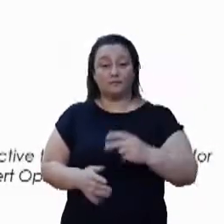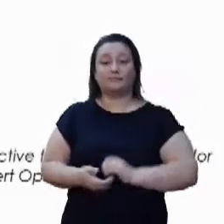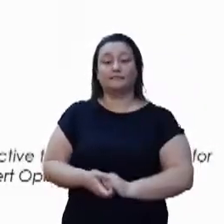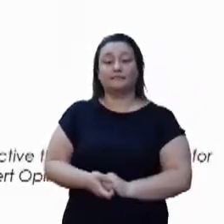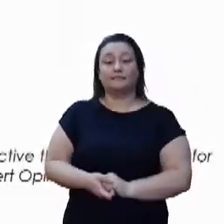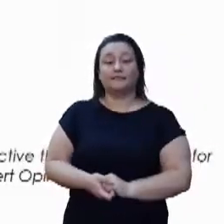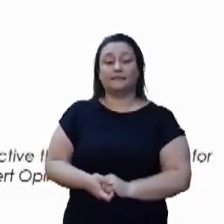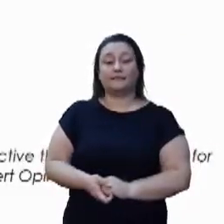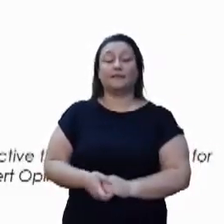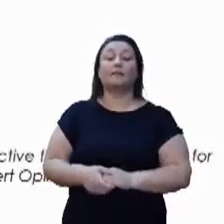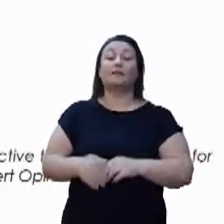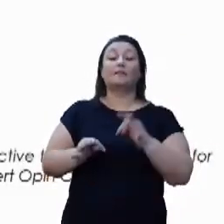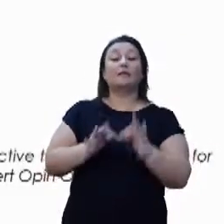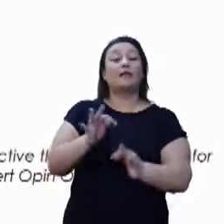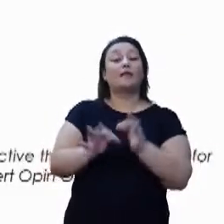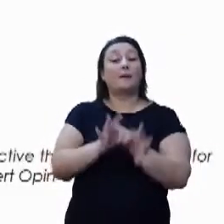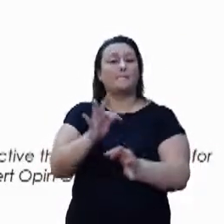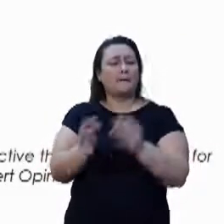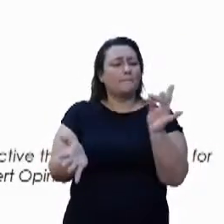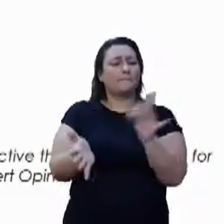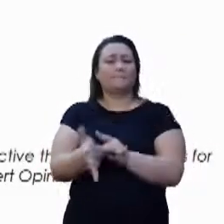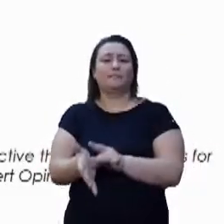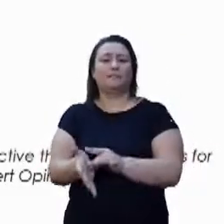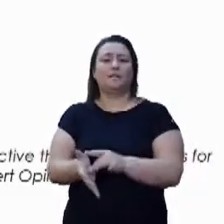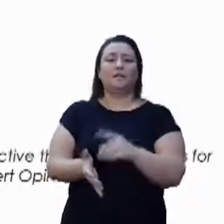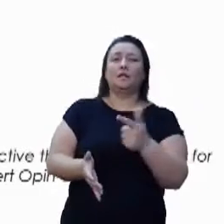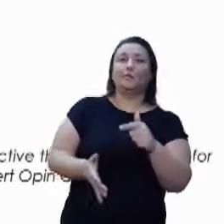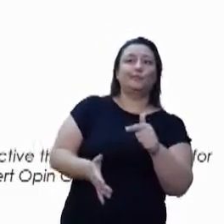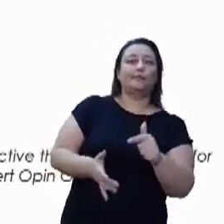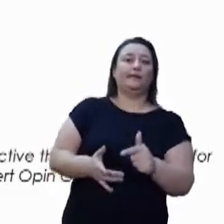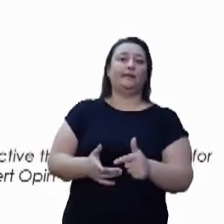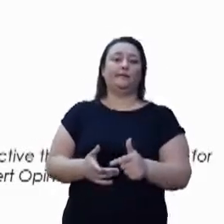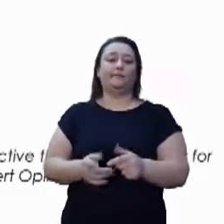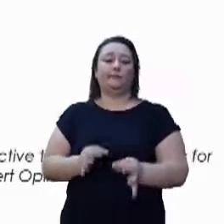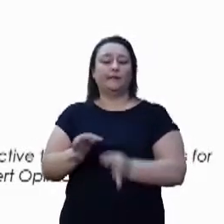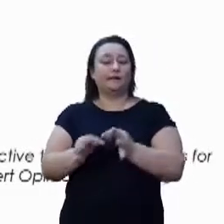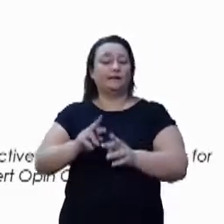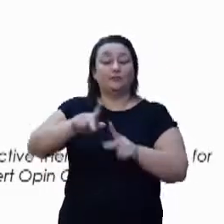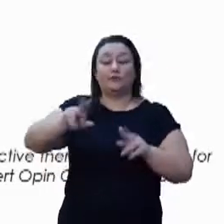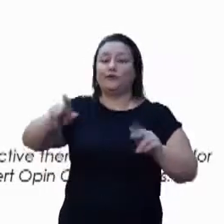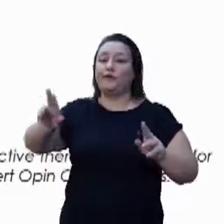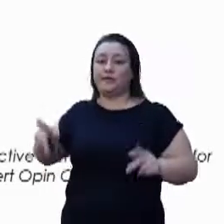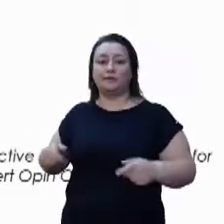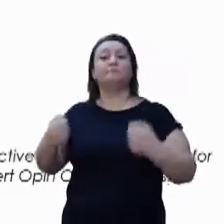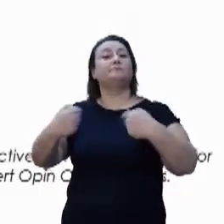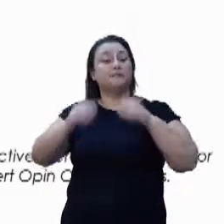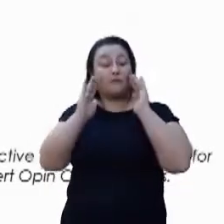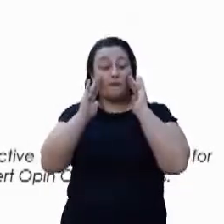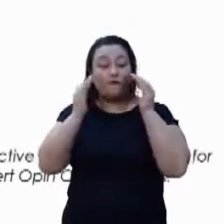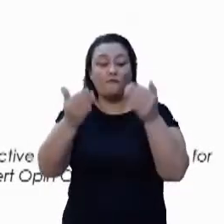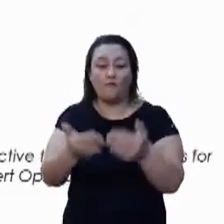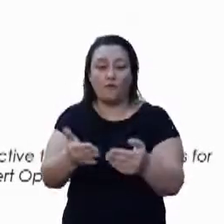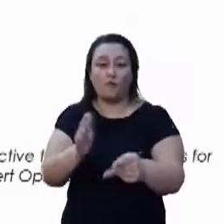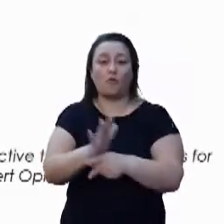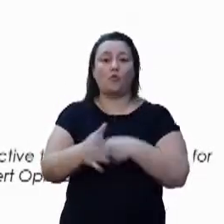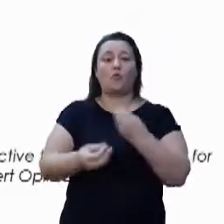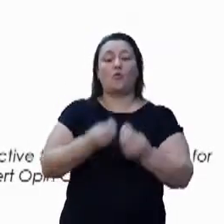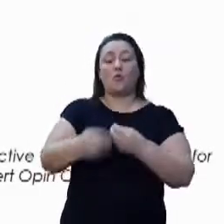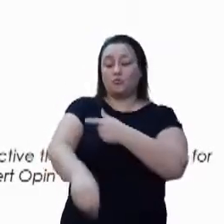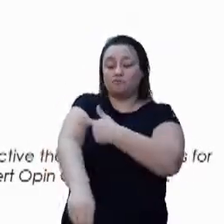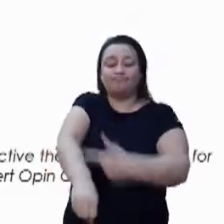Em relação ao tratamento, até o momento não tem nenhuma terapia modificadora de doença. O tratamento tem que ser focado muito no manejo